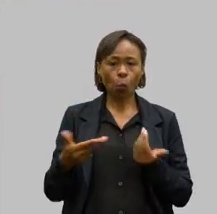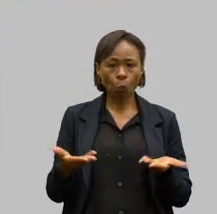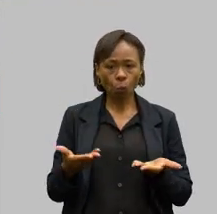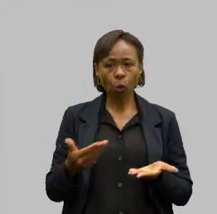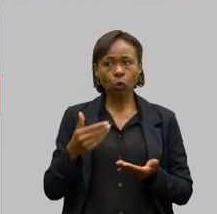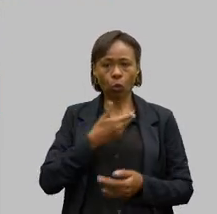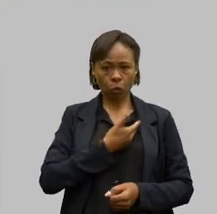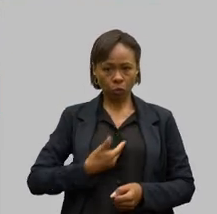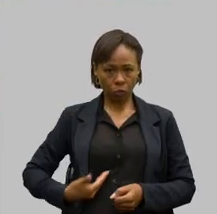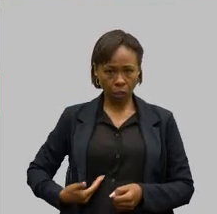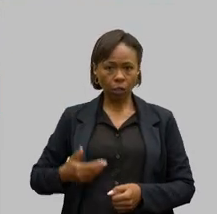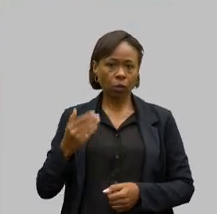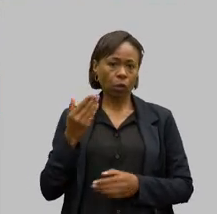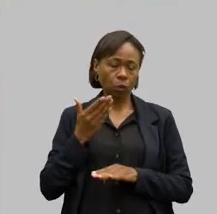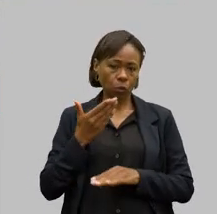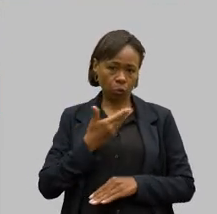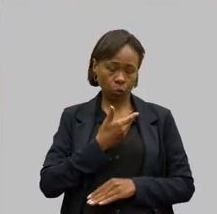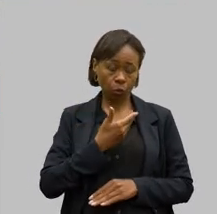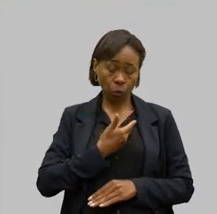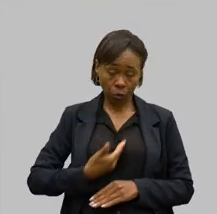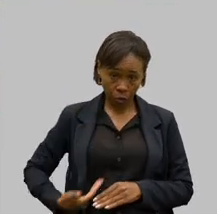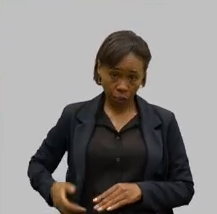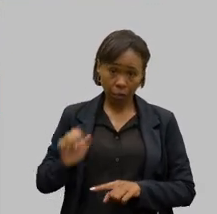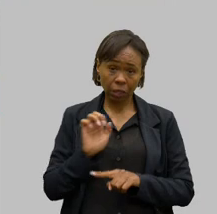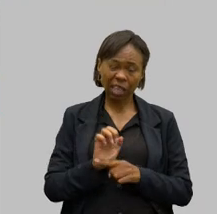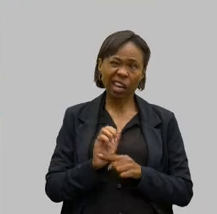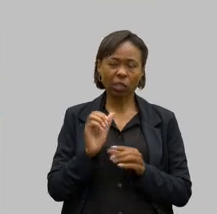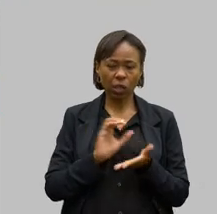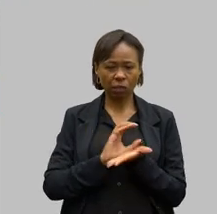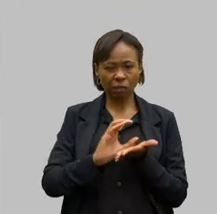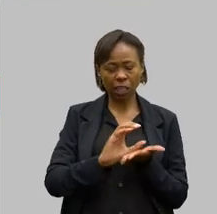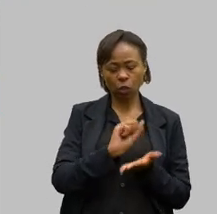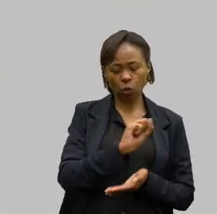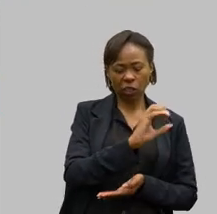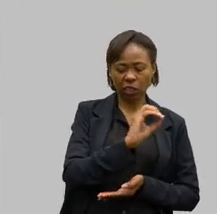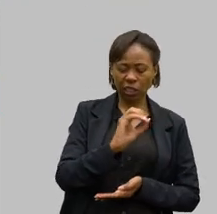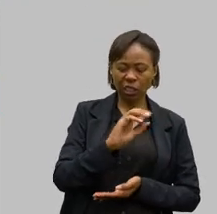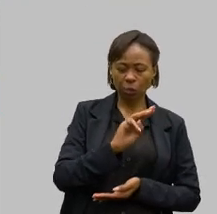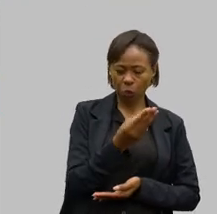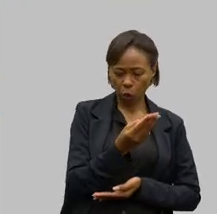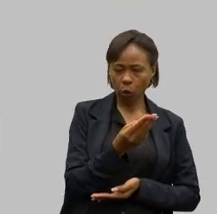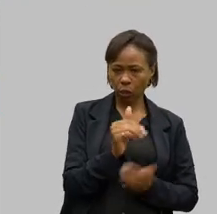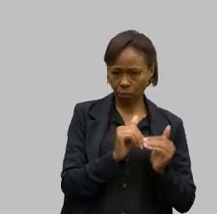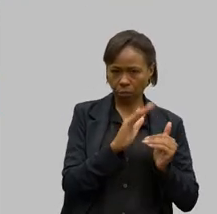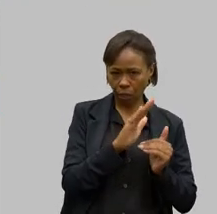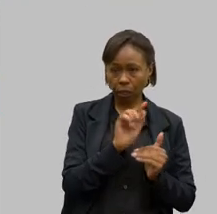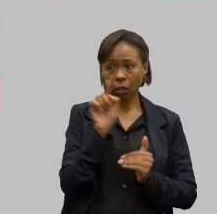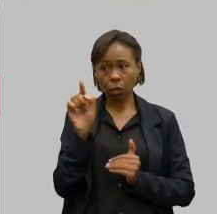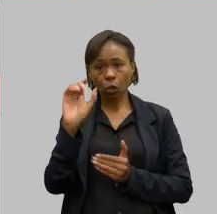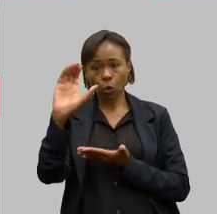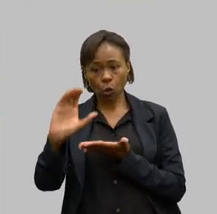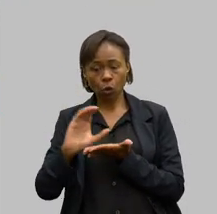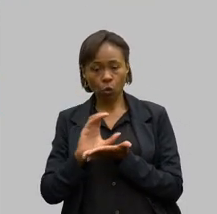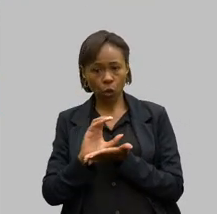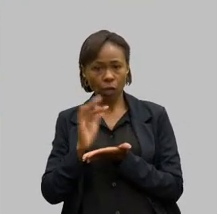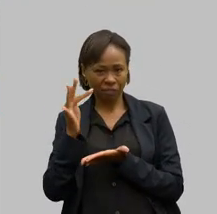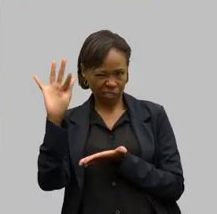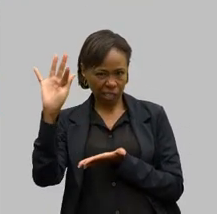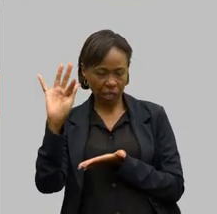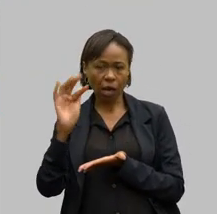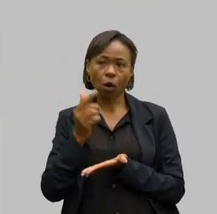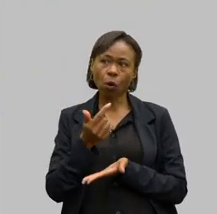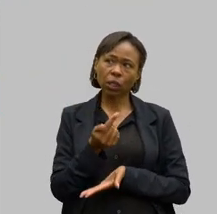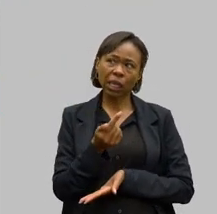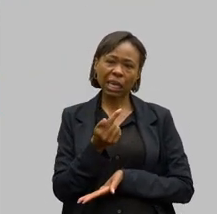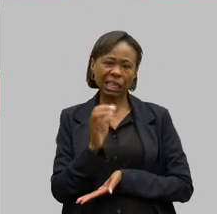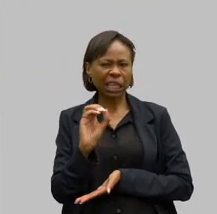Estado, ele investe mais de 800 milhões e o governo federal repassa para os municípios cerca de 70 milhões,